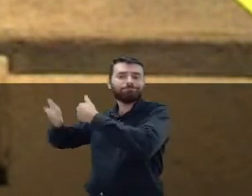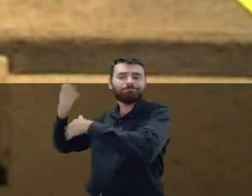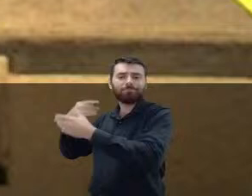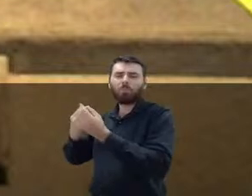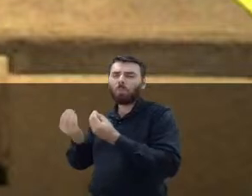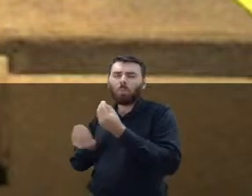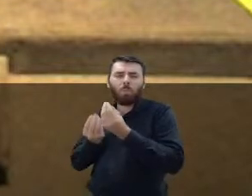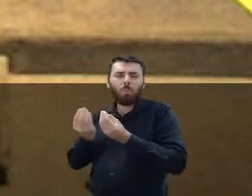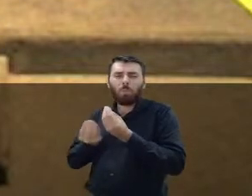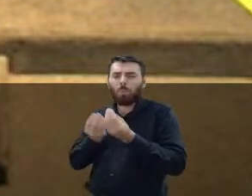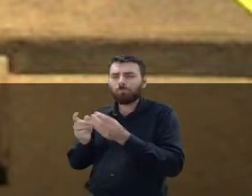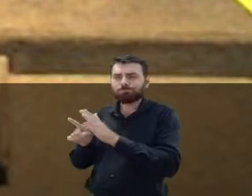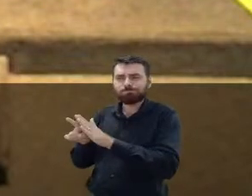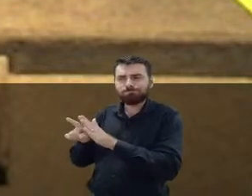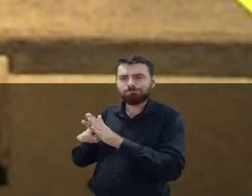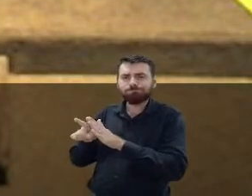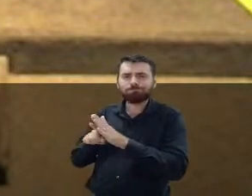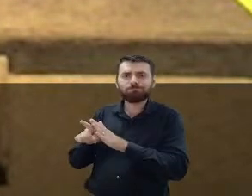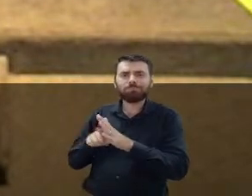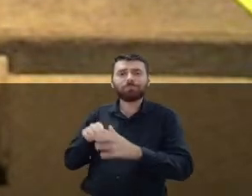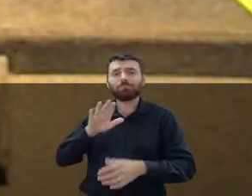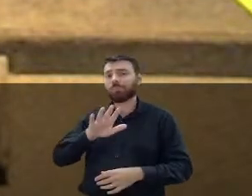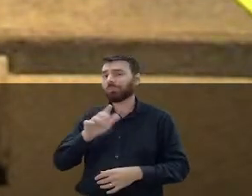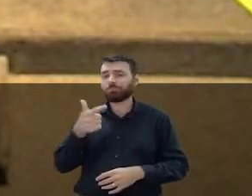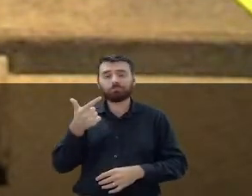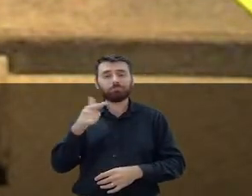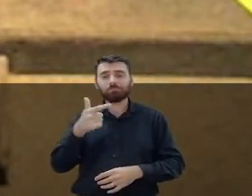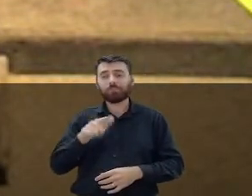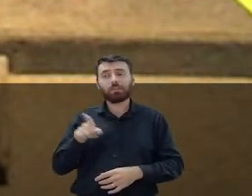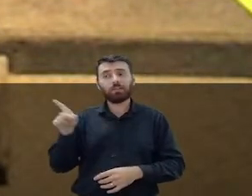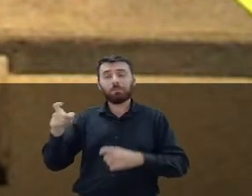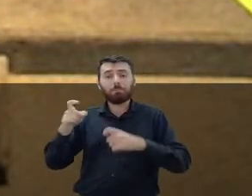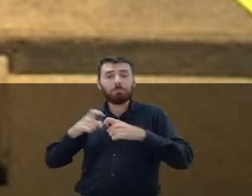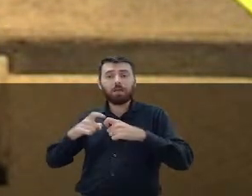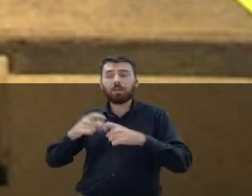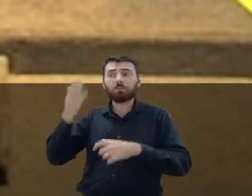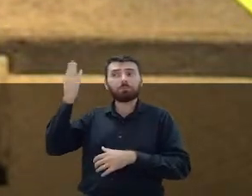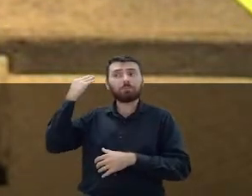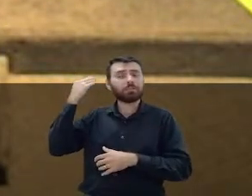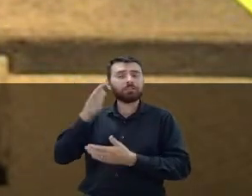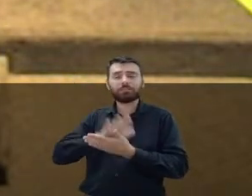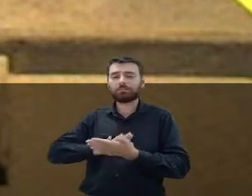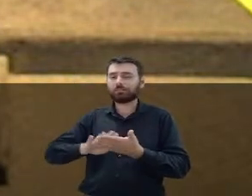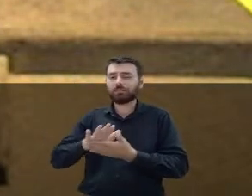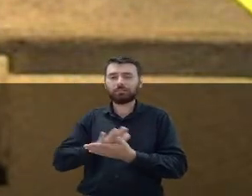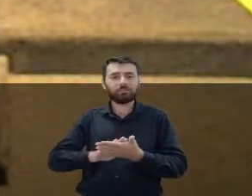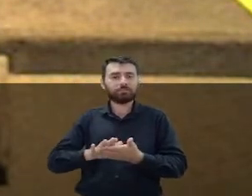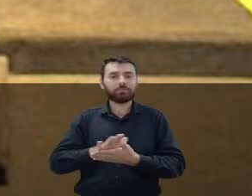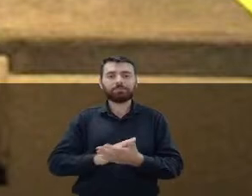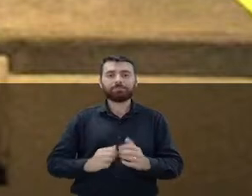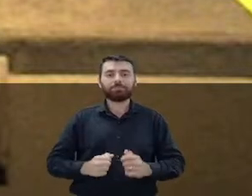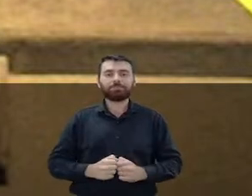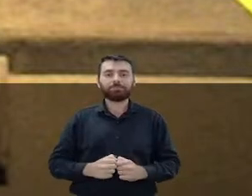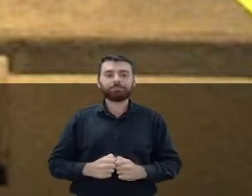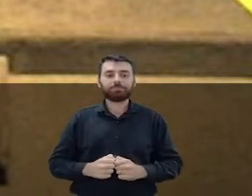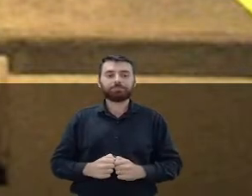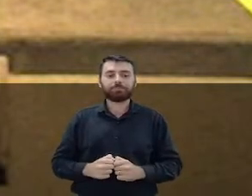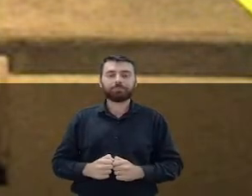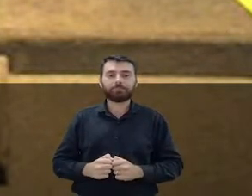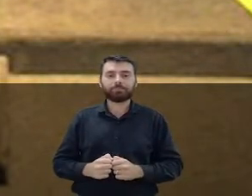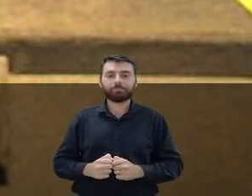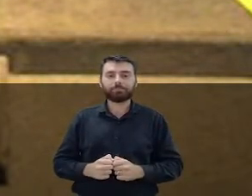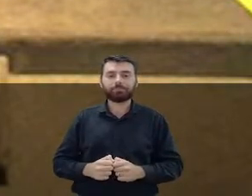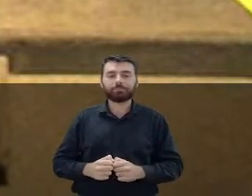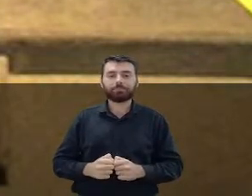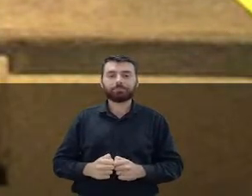ele realmente não passou por nenhum tipo de tratamento médico prévio. Eu acrescento ainda, Excelências, que, conforme demonstrado nos